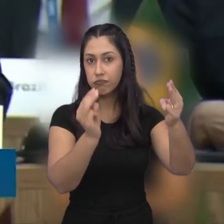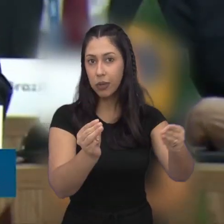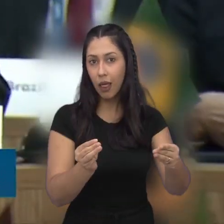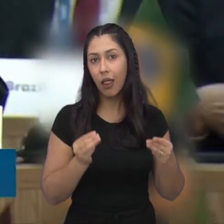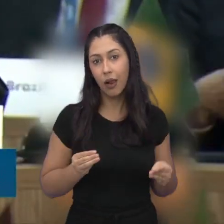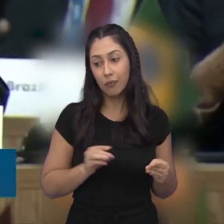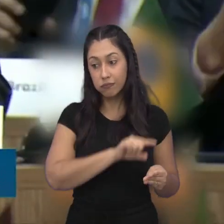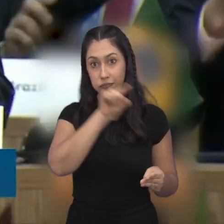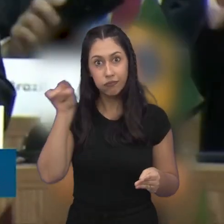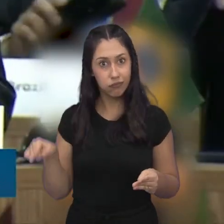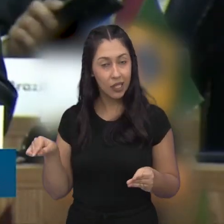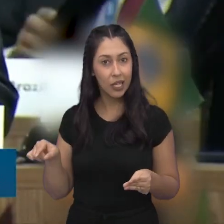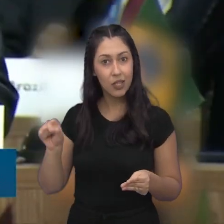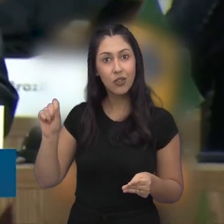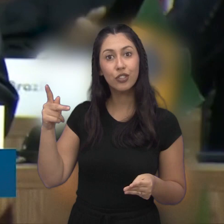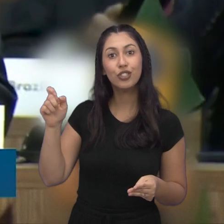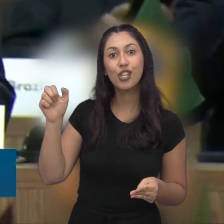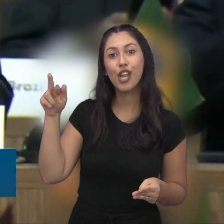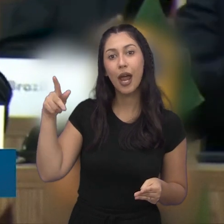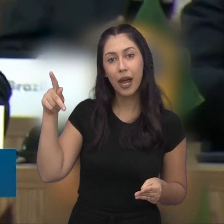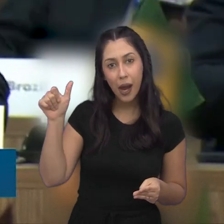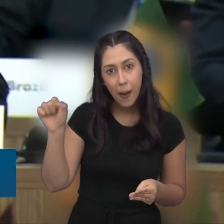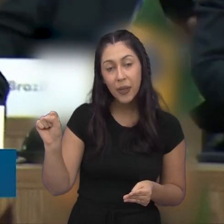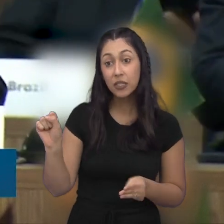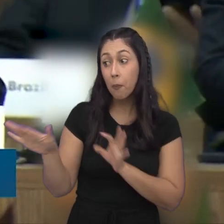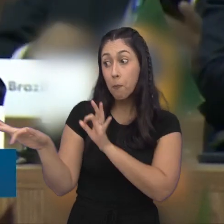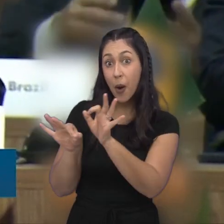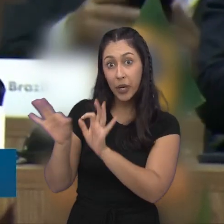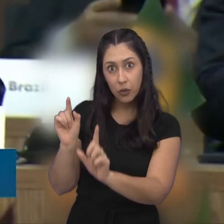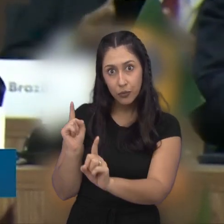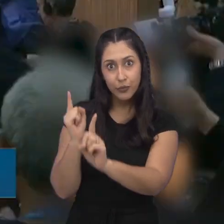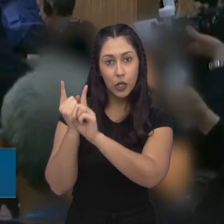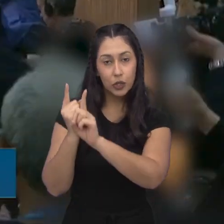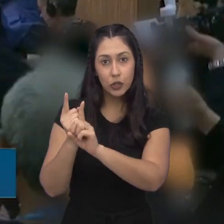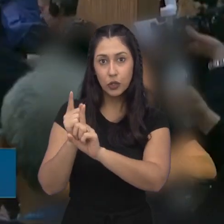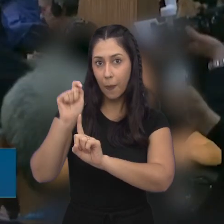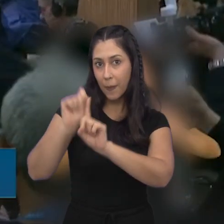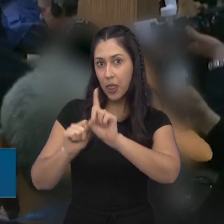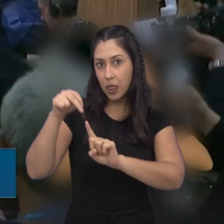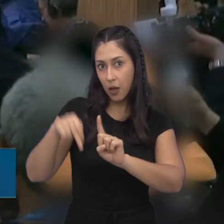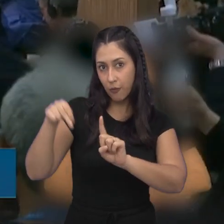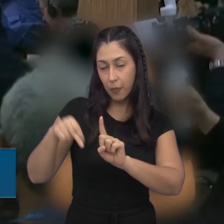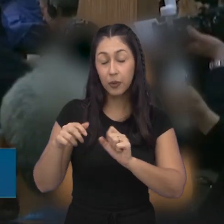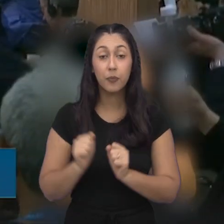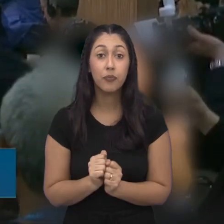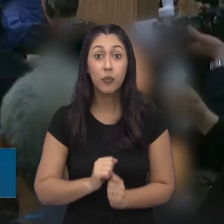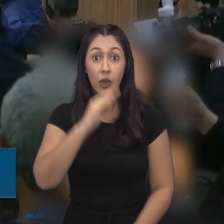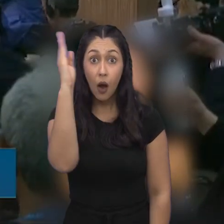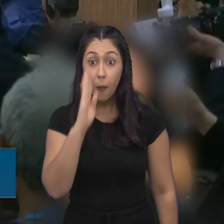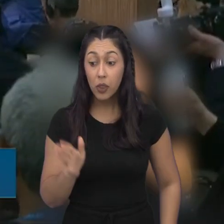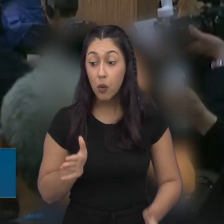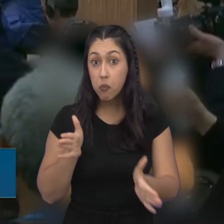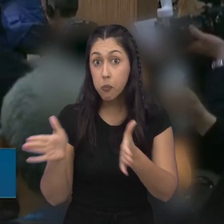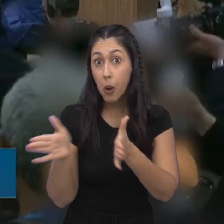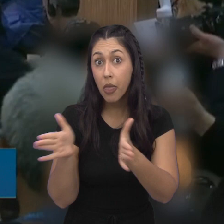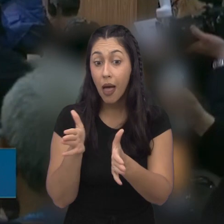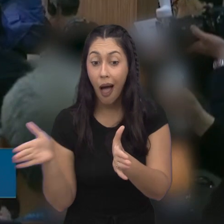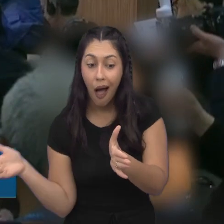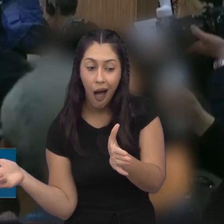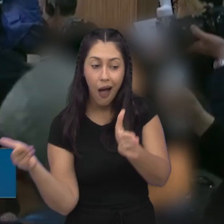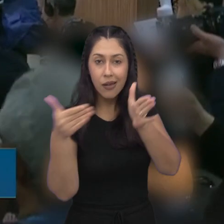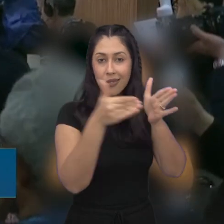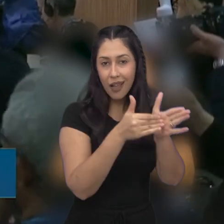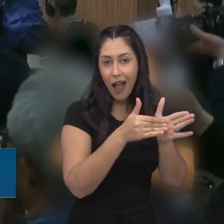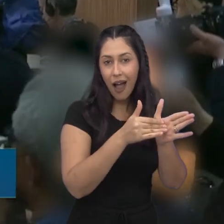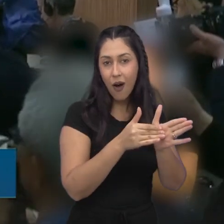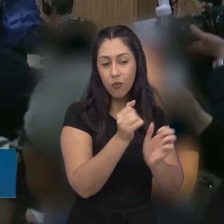ministerial da Trilha Sherpas, um preparativo para o encontro de novembro. O mandato do Brasil na presidência do G20 segue até o